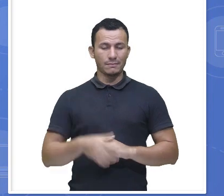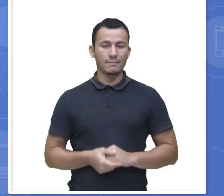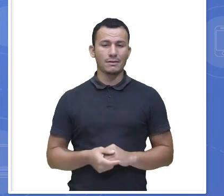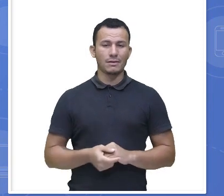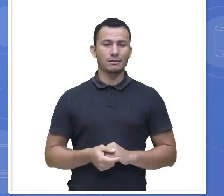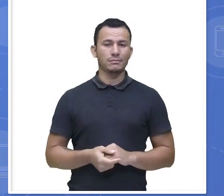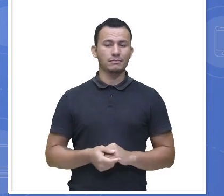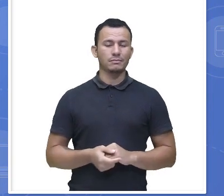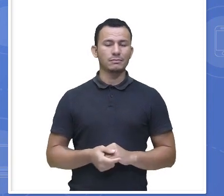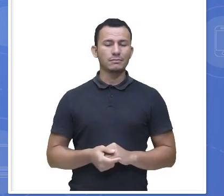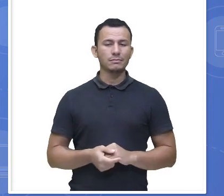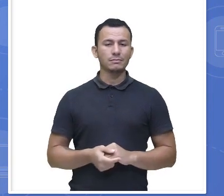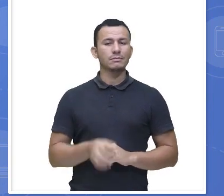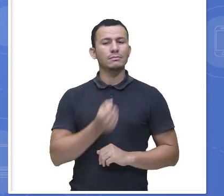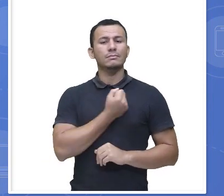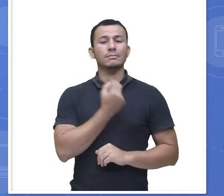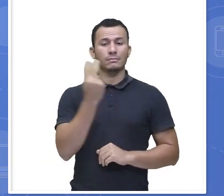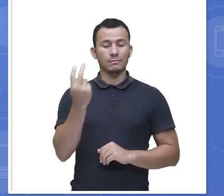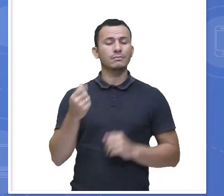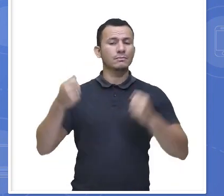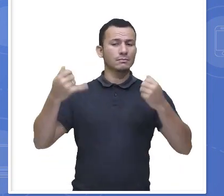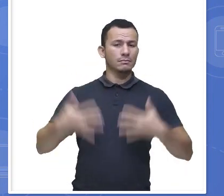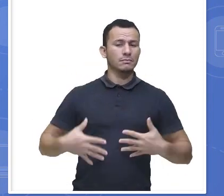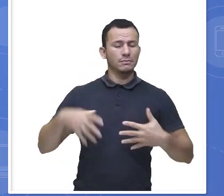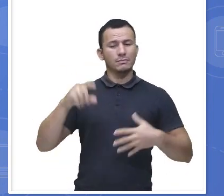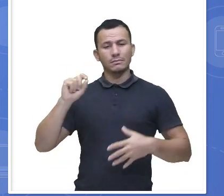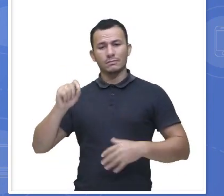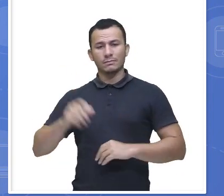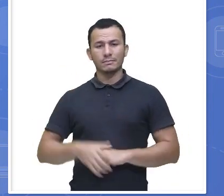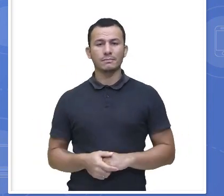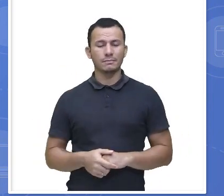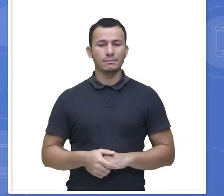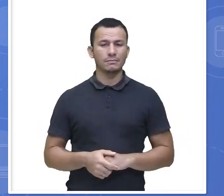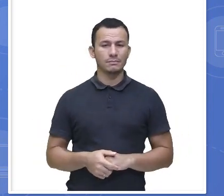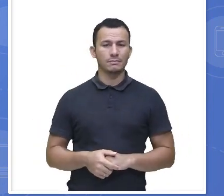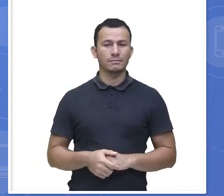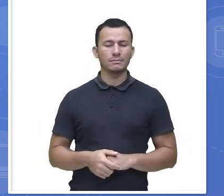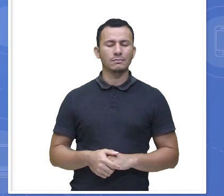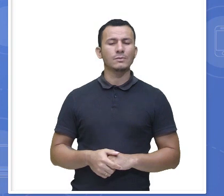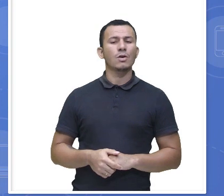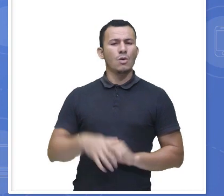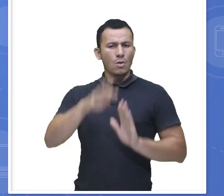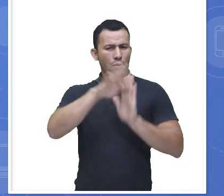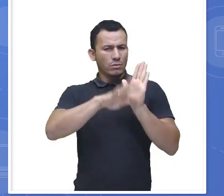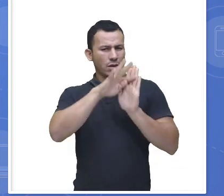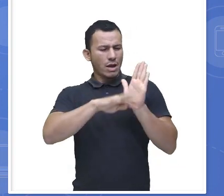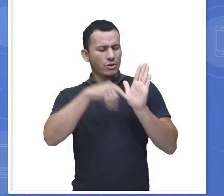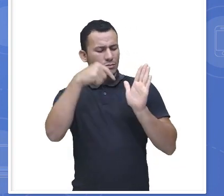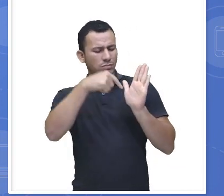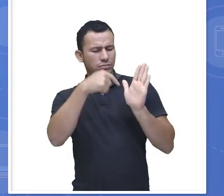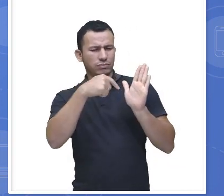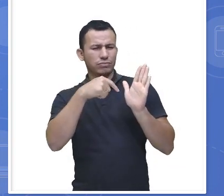Questão 2 diz assim: pode-se dizer que no final, ao final da narrativa, lá no finalzinho,